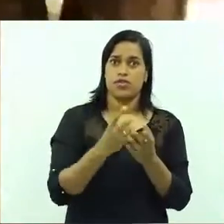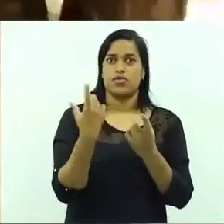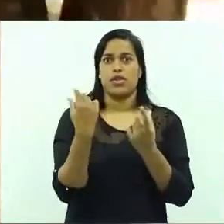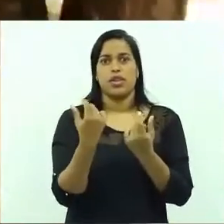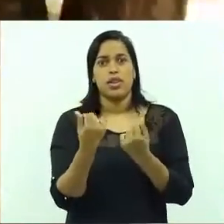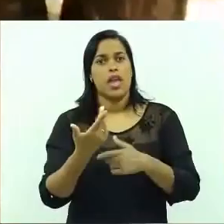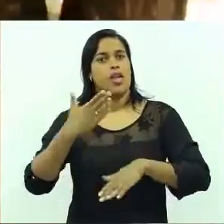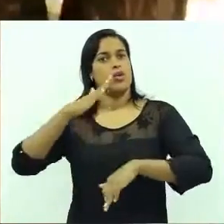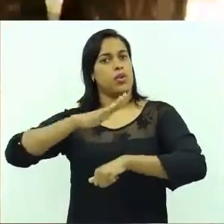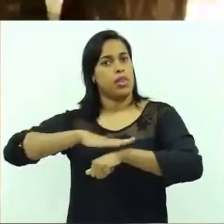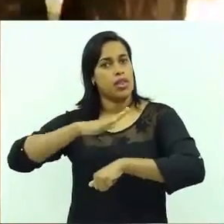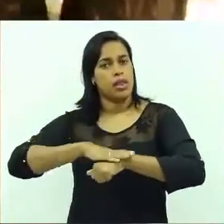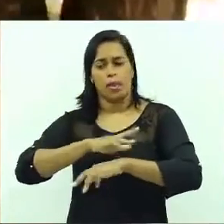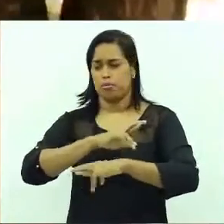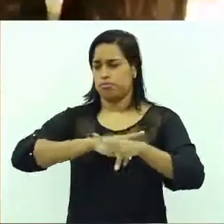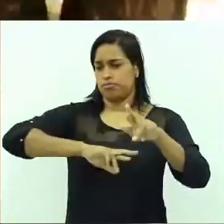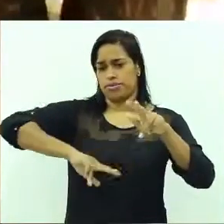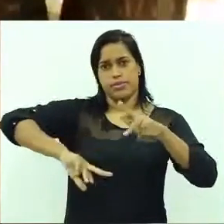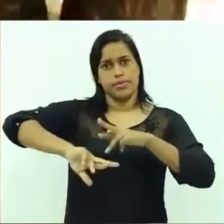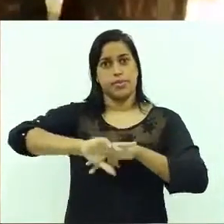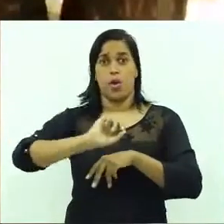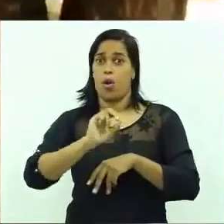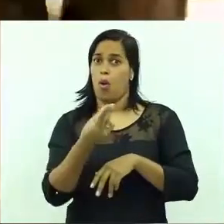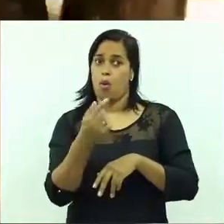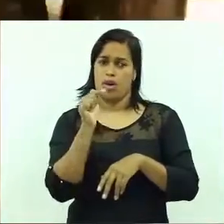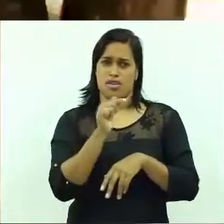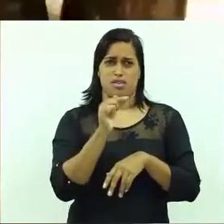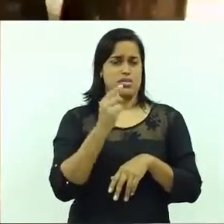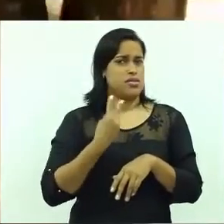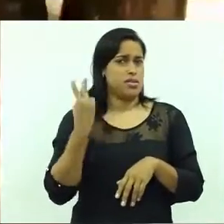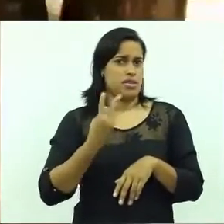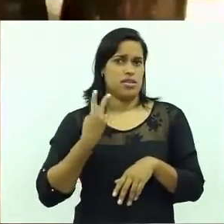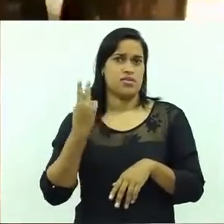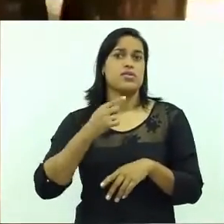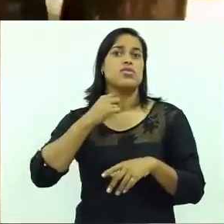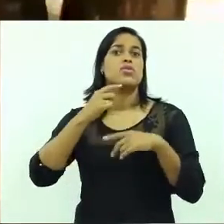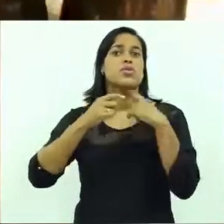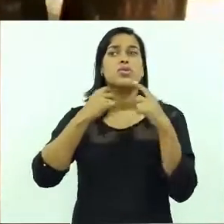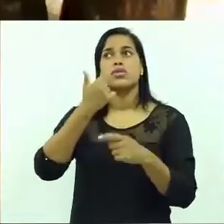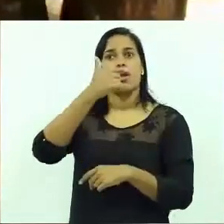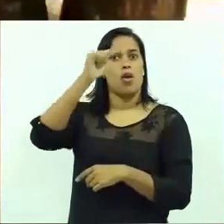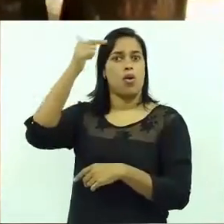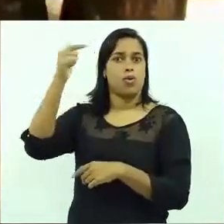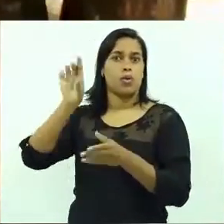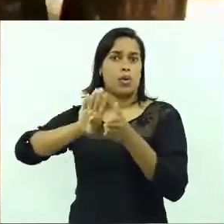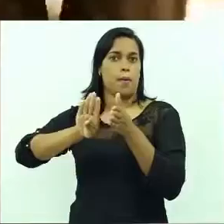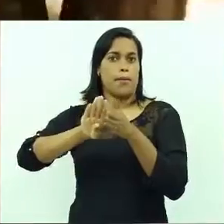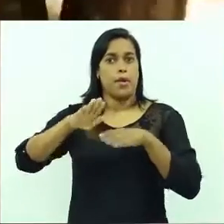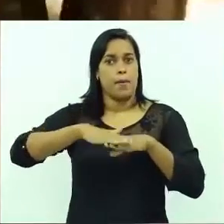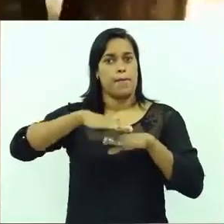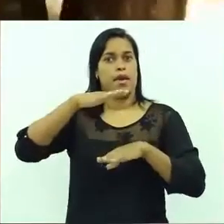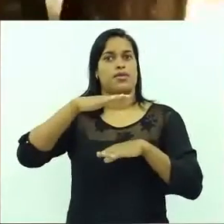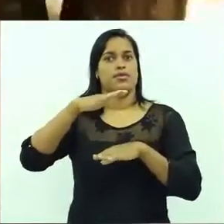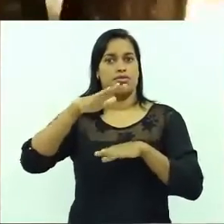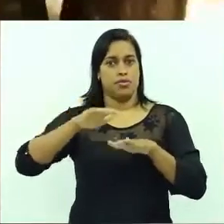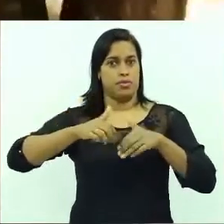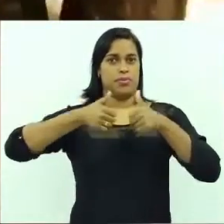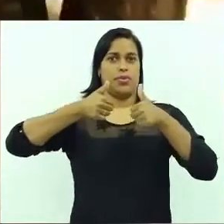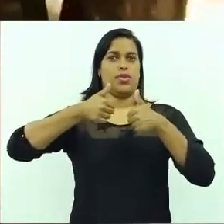investir diversas outras coisas, ou não. Ou esse valor que você vai investir, você consegue num banco até ganhar mais, ter um retorno maior do que